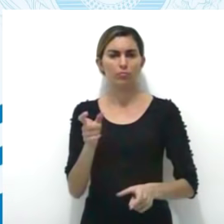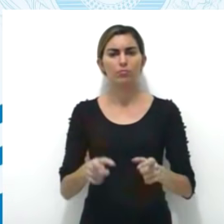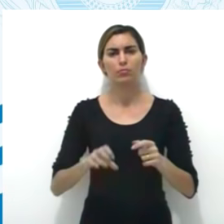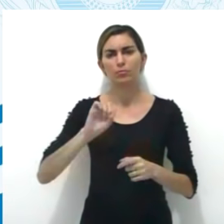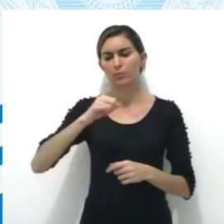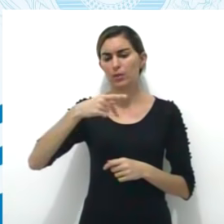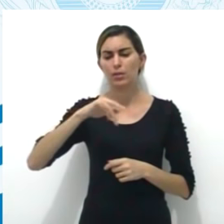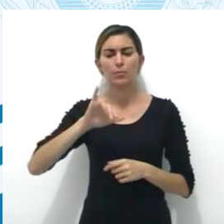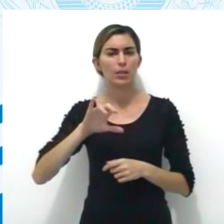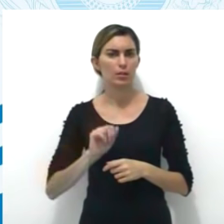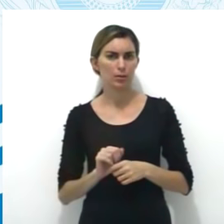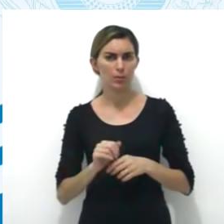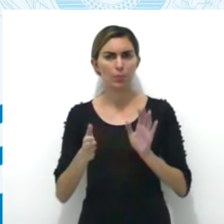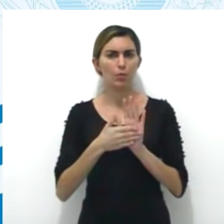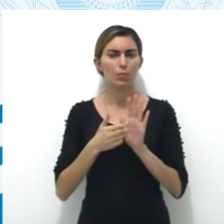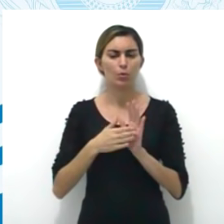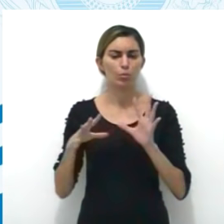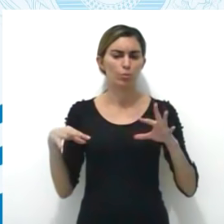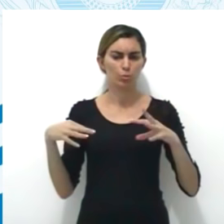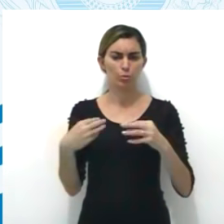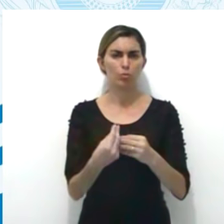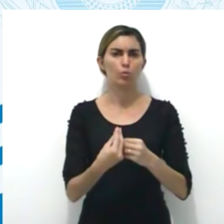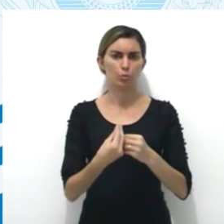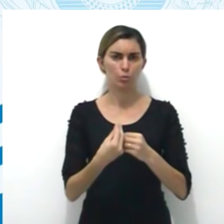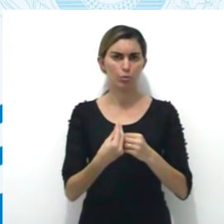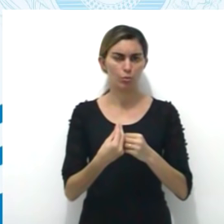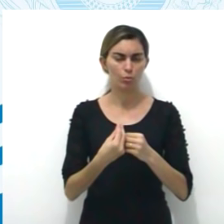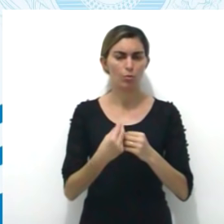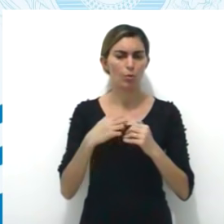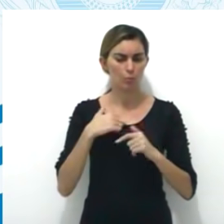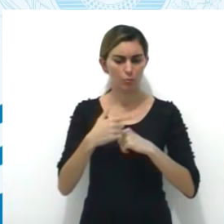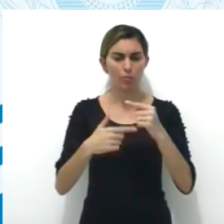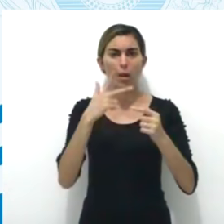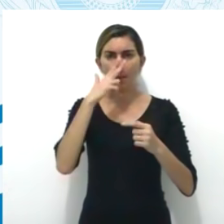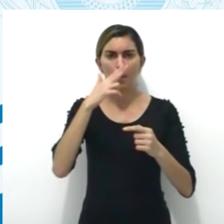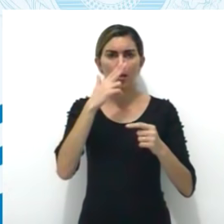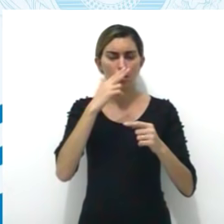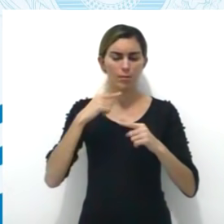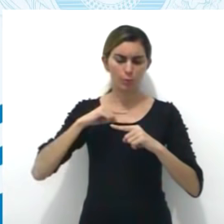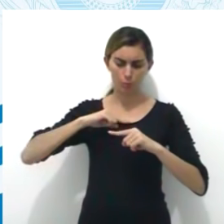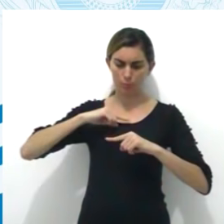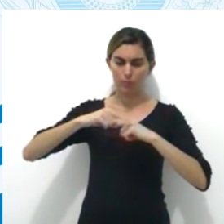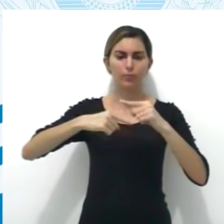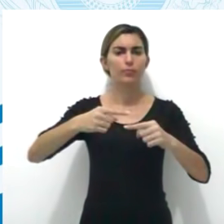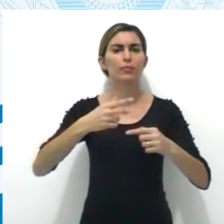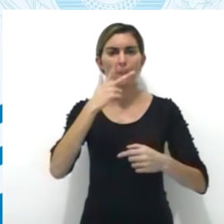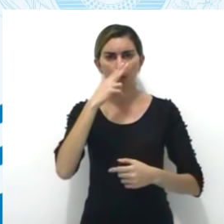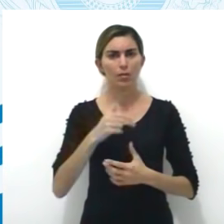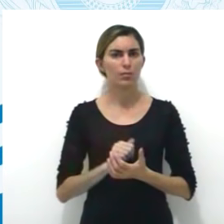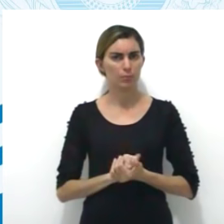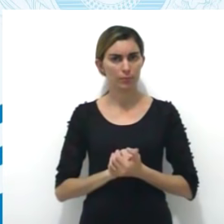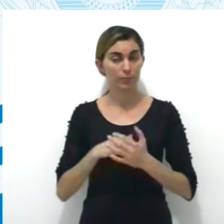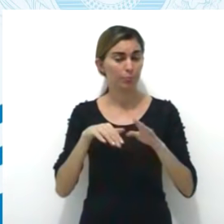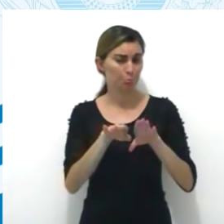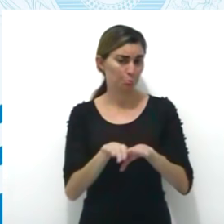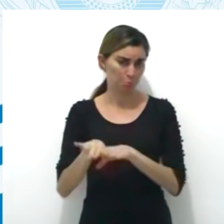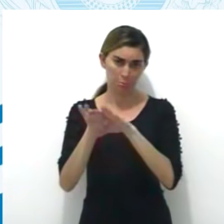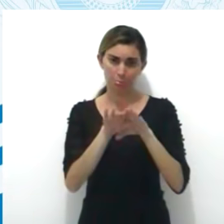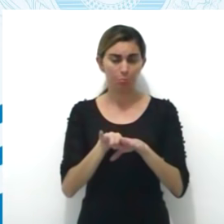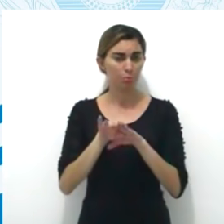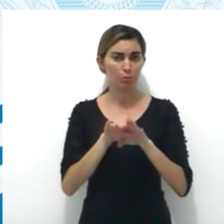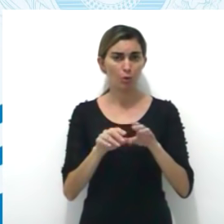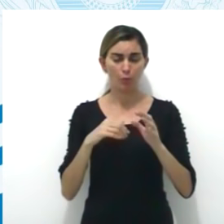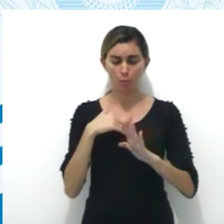espécies, propondo que todos viemos de um mesmo ancestral em